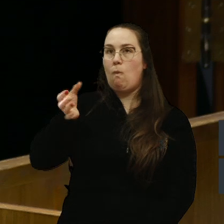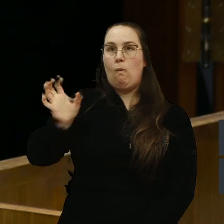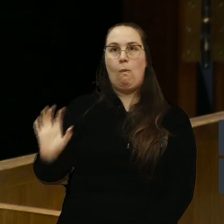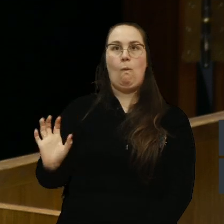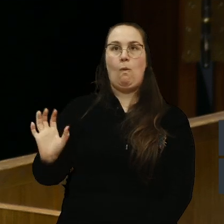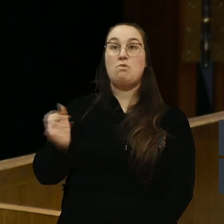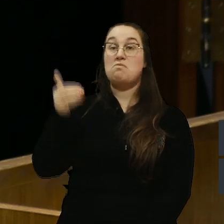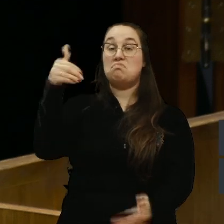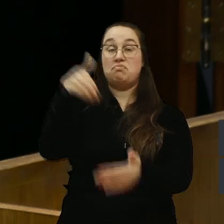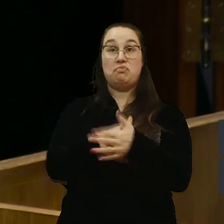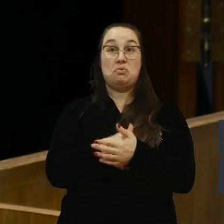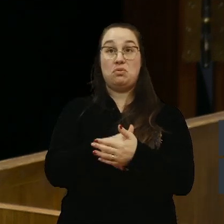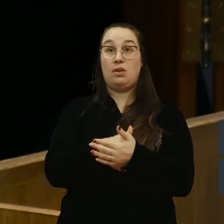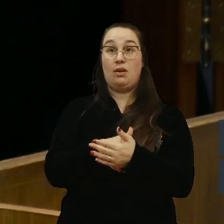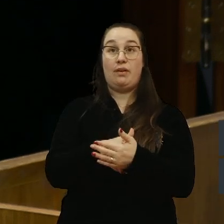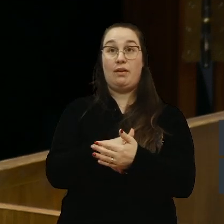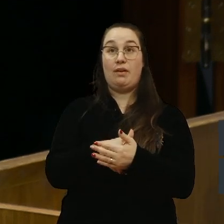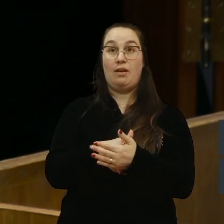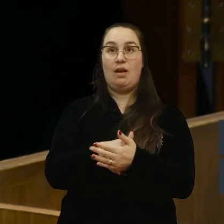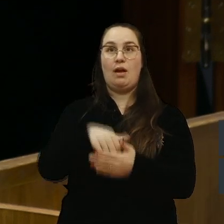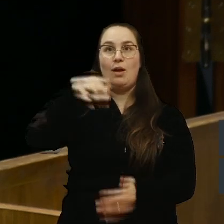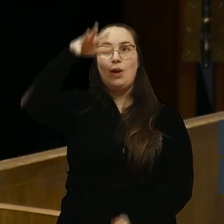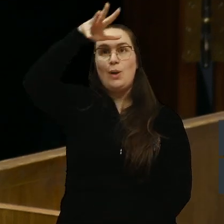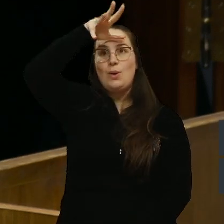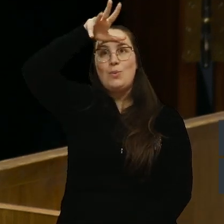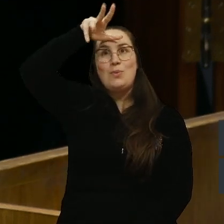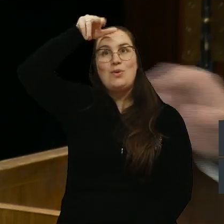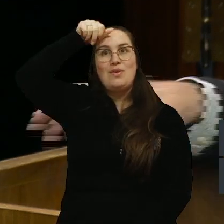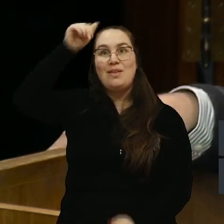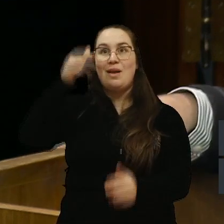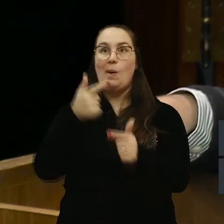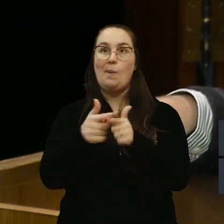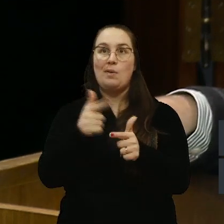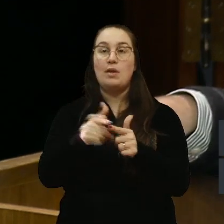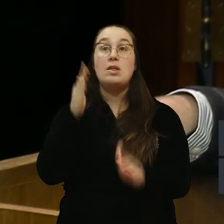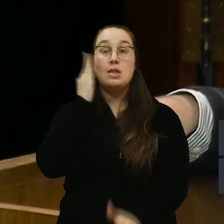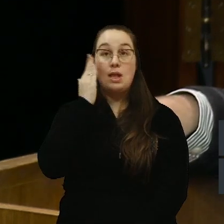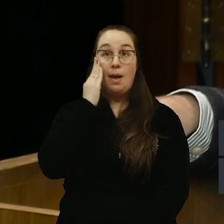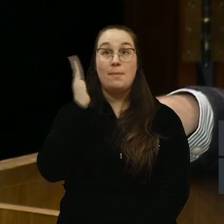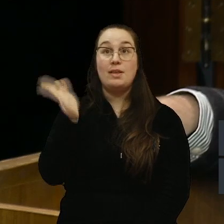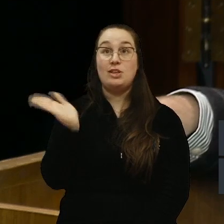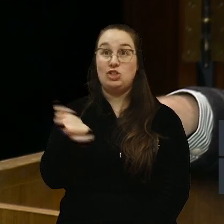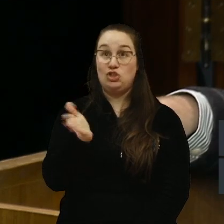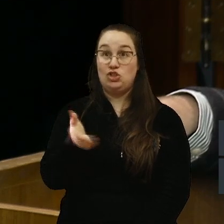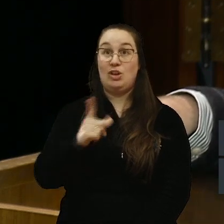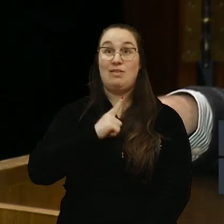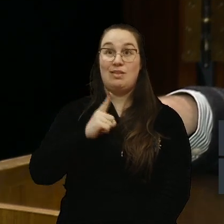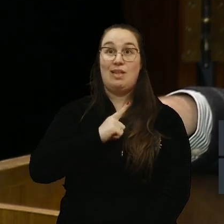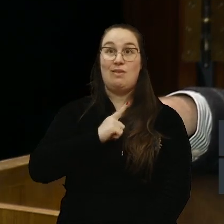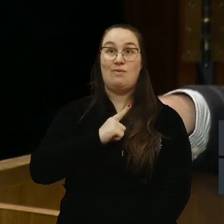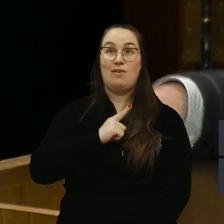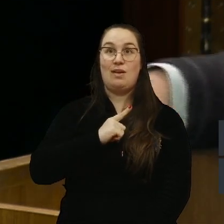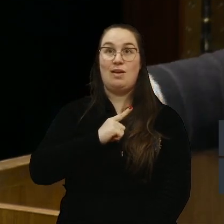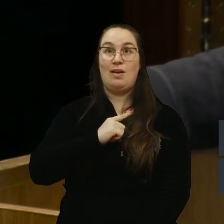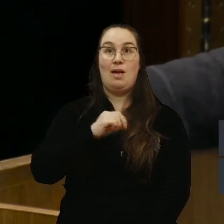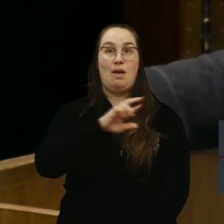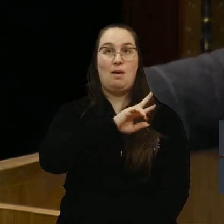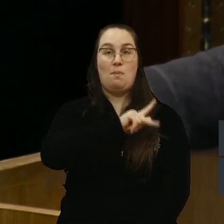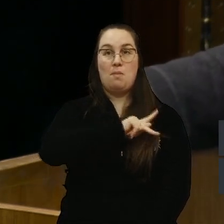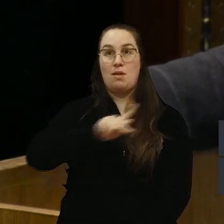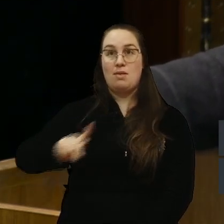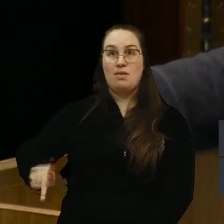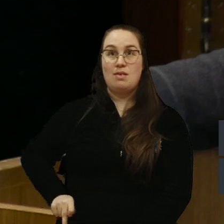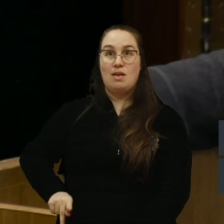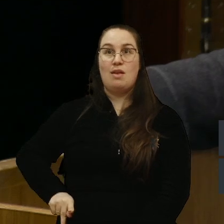simplesmente votar e o prefeito ter um problema. Vocês sabem que já teve presidente da República que caiu por muito